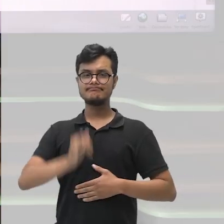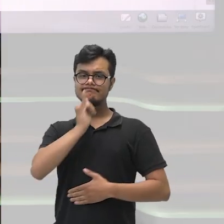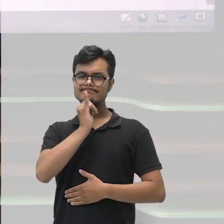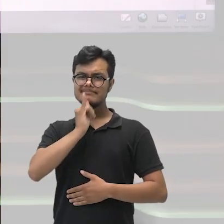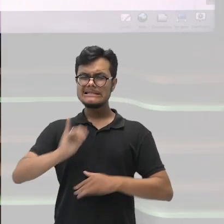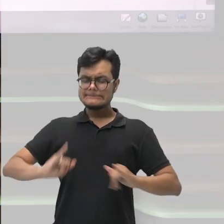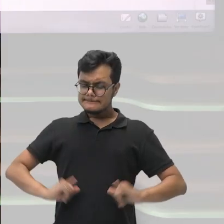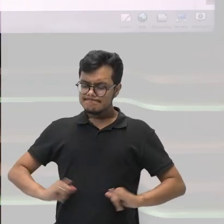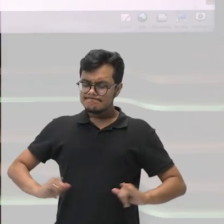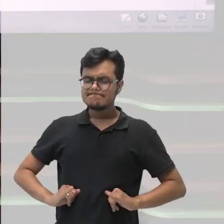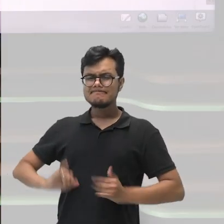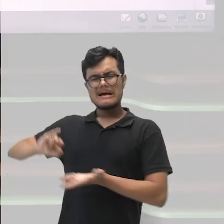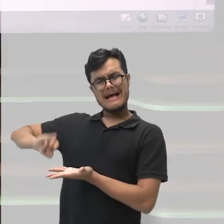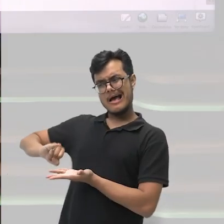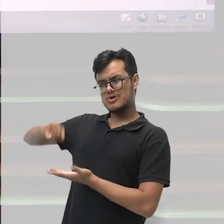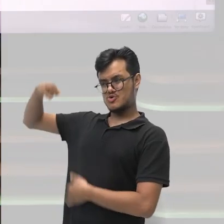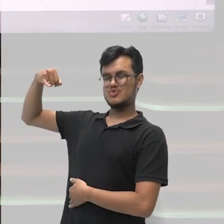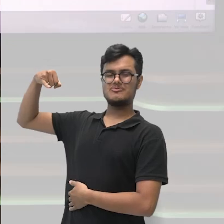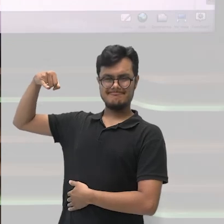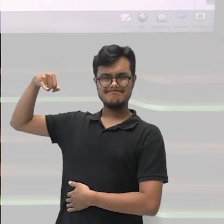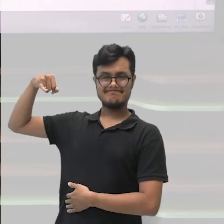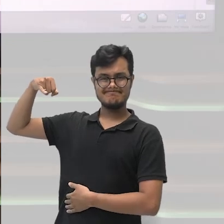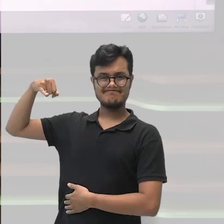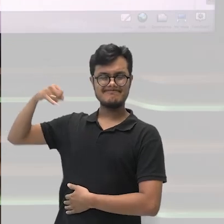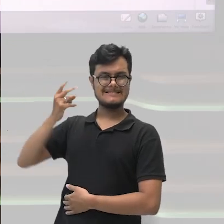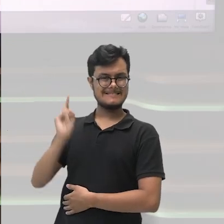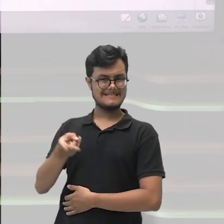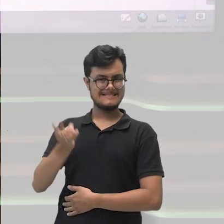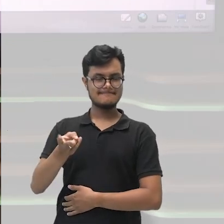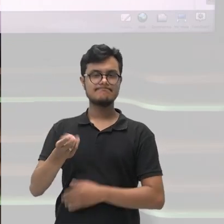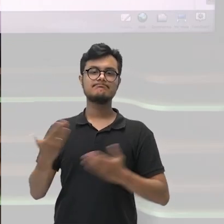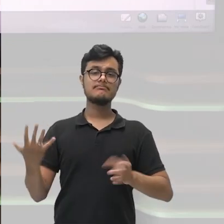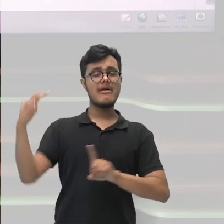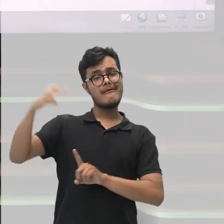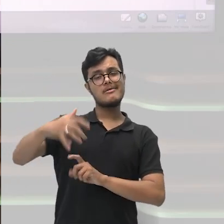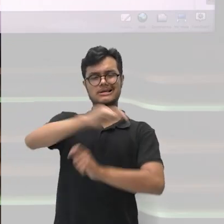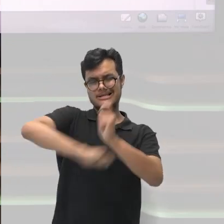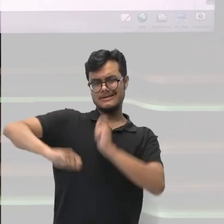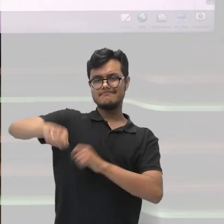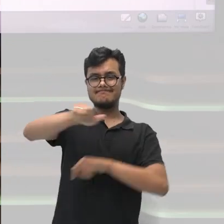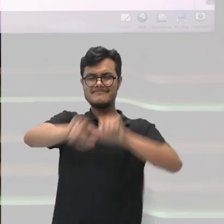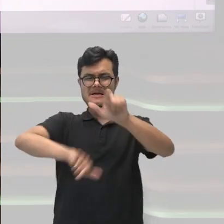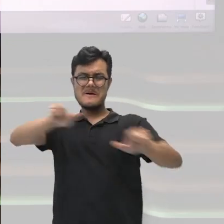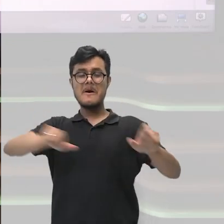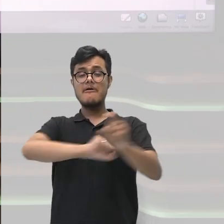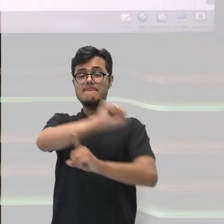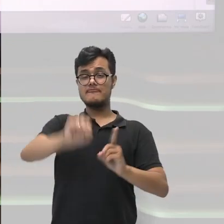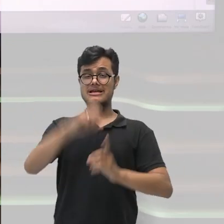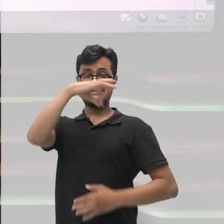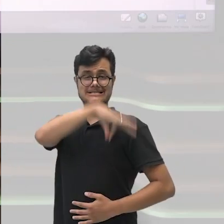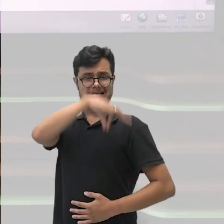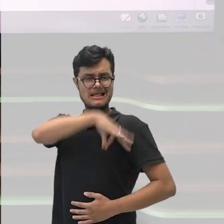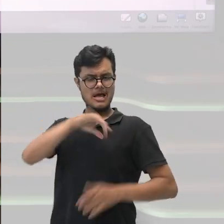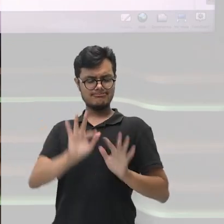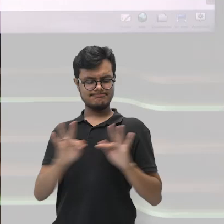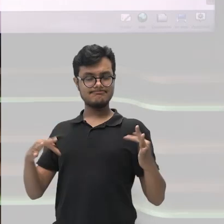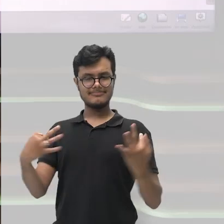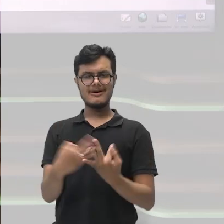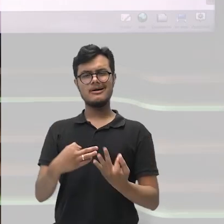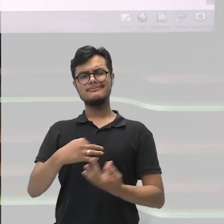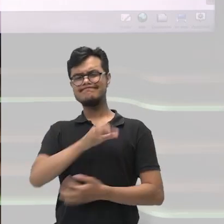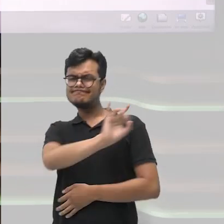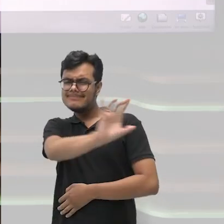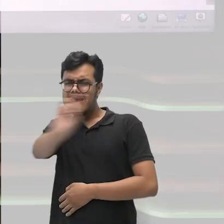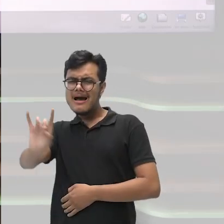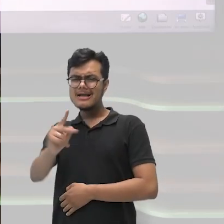nós sofremos aí com relação à alta dos juros que impactam diretamente no orçamento das nossas famílias, né? Da minha, da